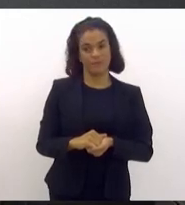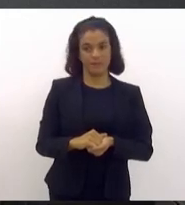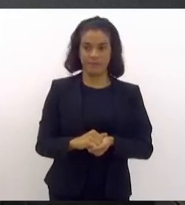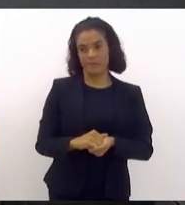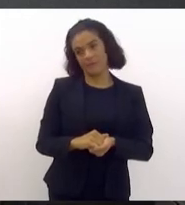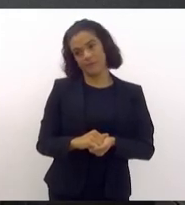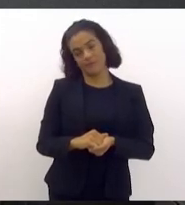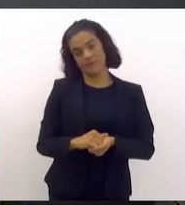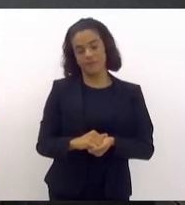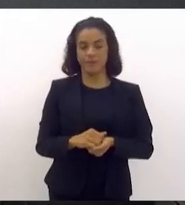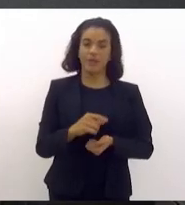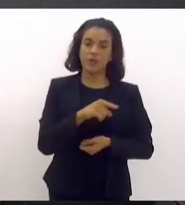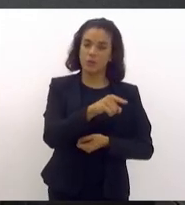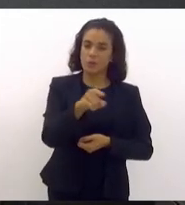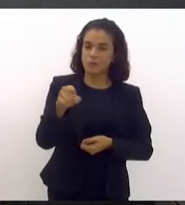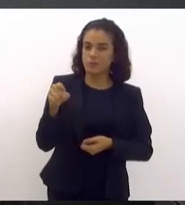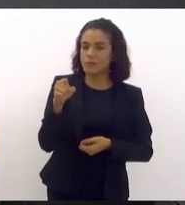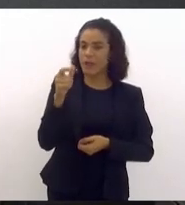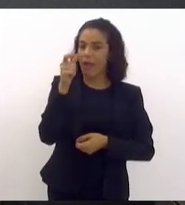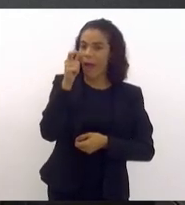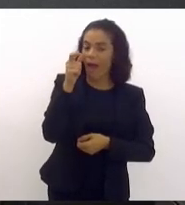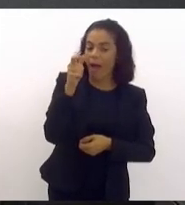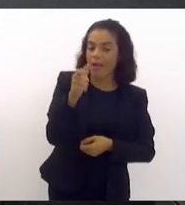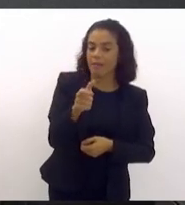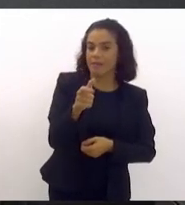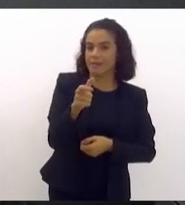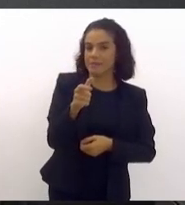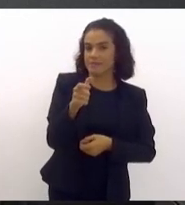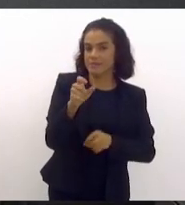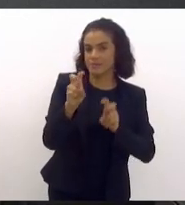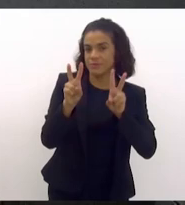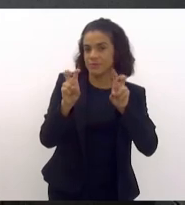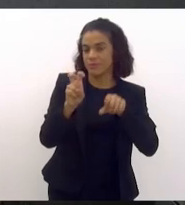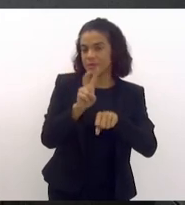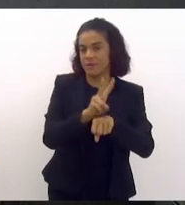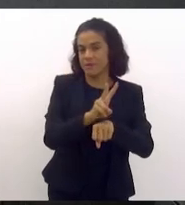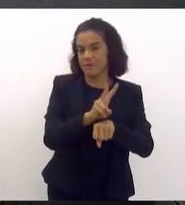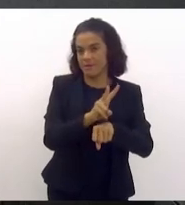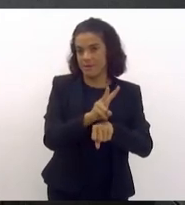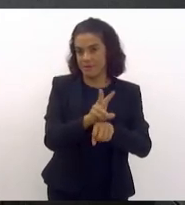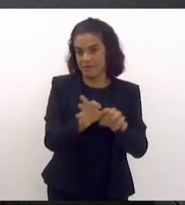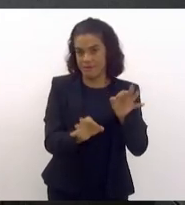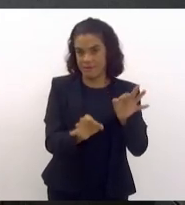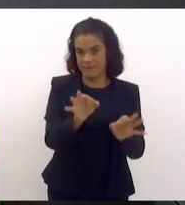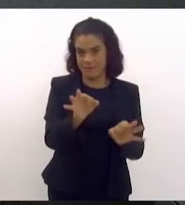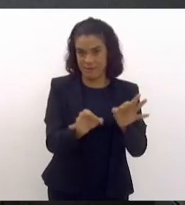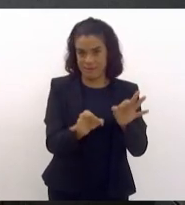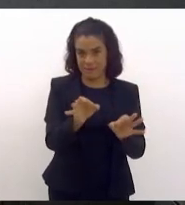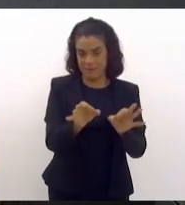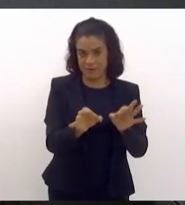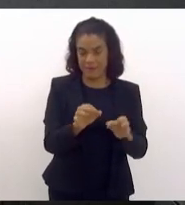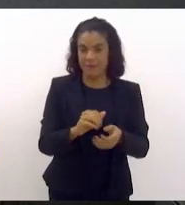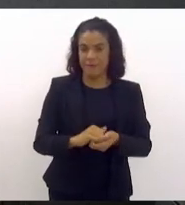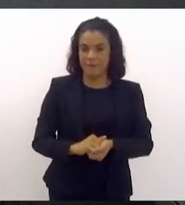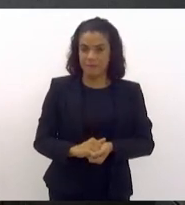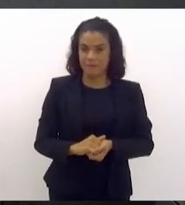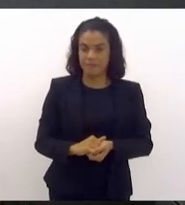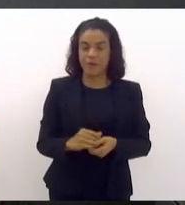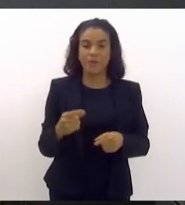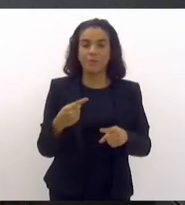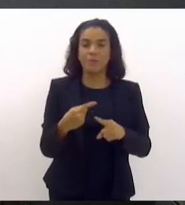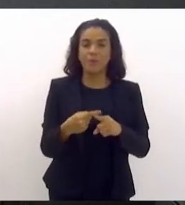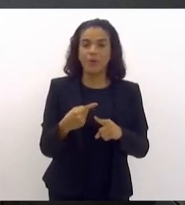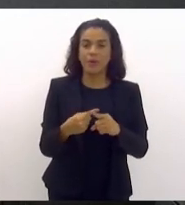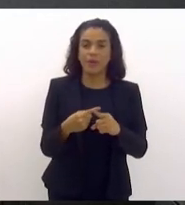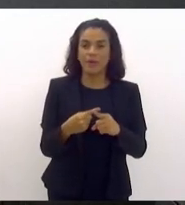havendo o número legal e sob a proteção de Deus iniciamos o nosso trabalho está aberta a sessão